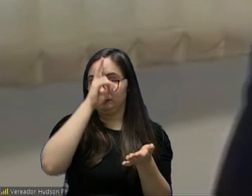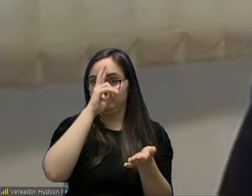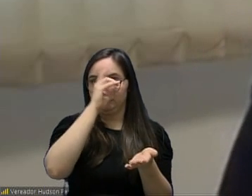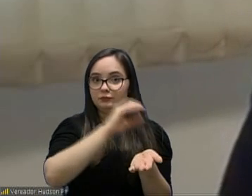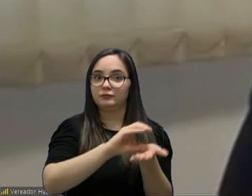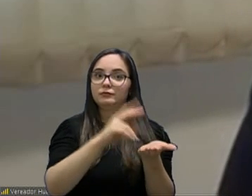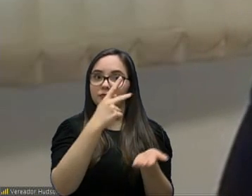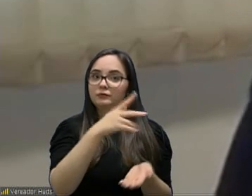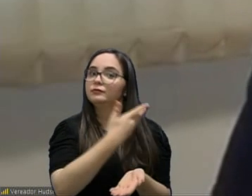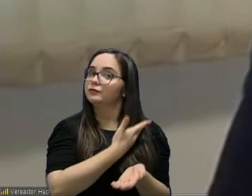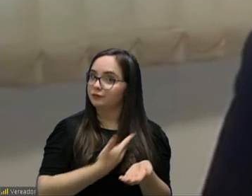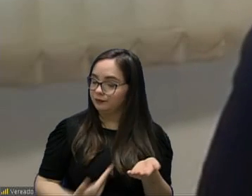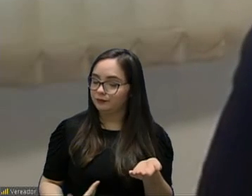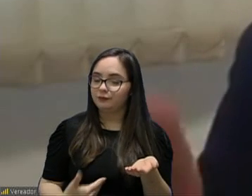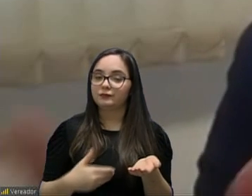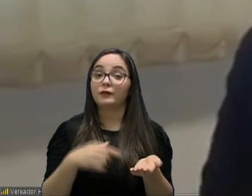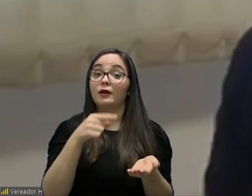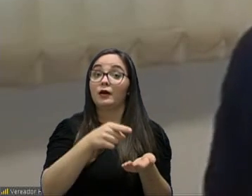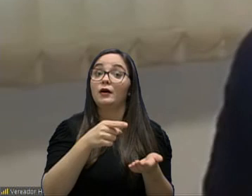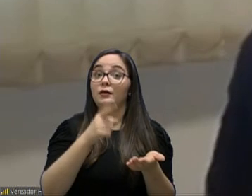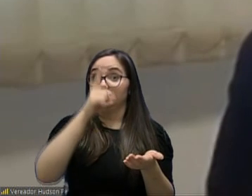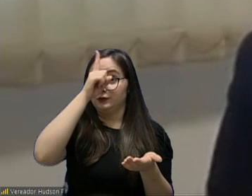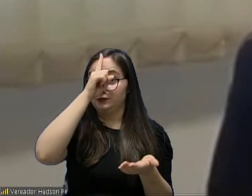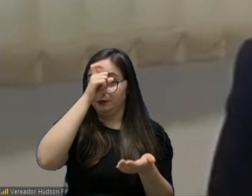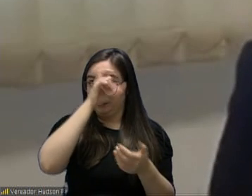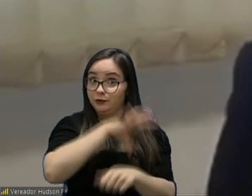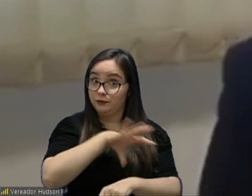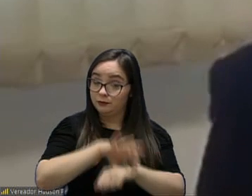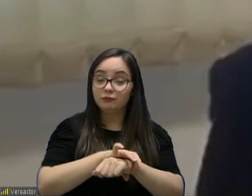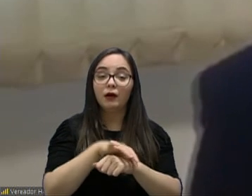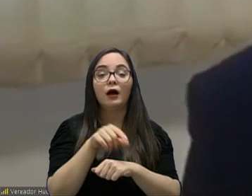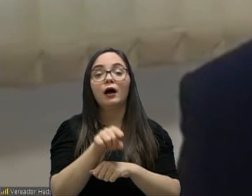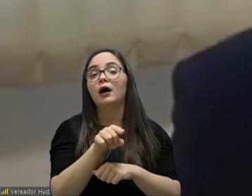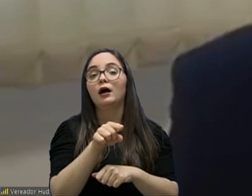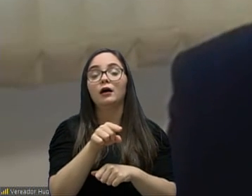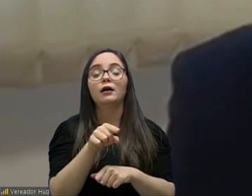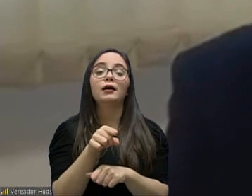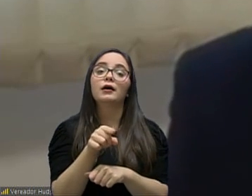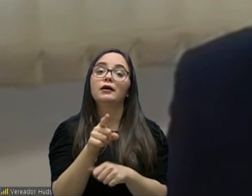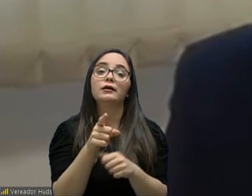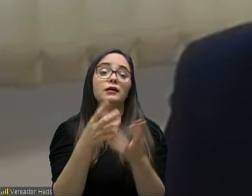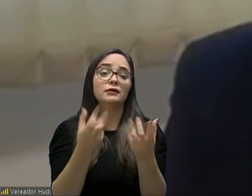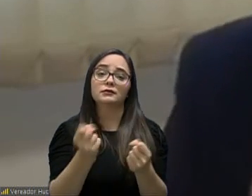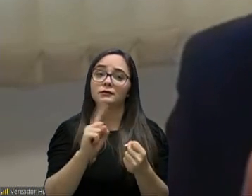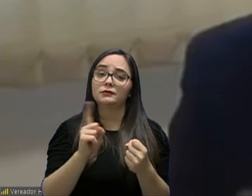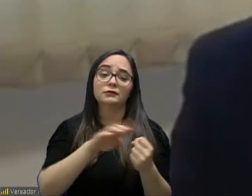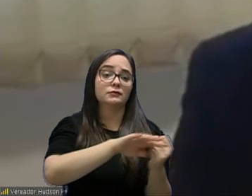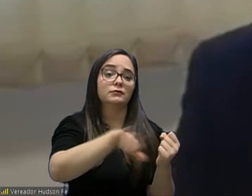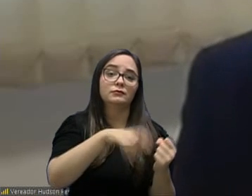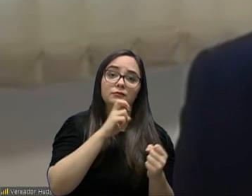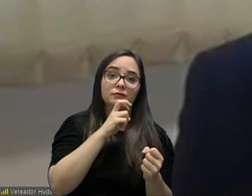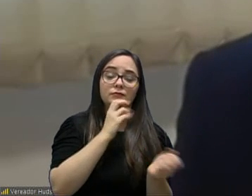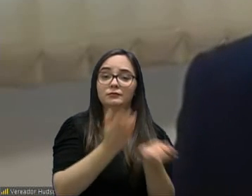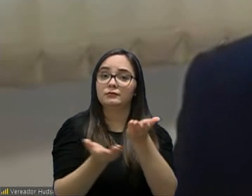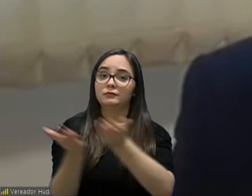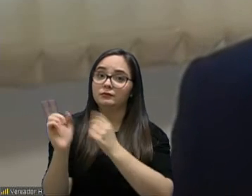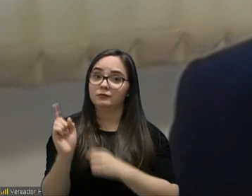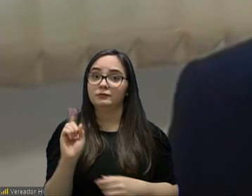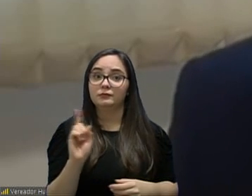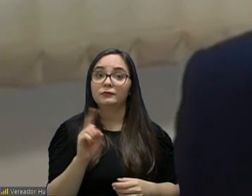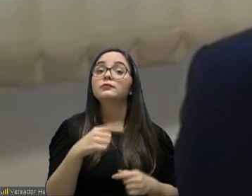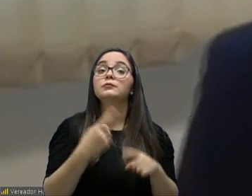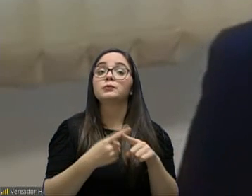E hoje, o hospital evangélico, por exemplo, não atende mais o município. Então, ele se apropriou de investimentos feitos com o